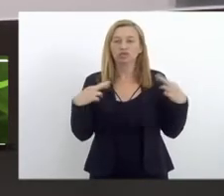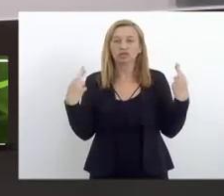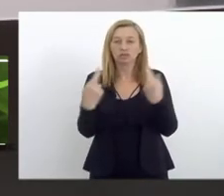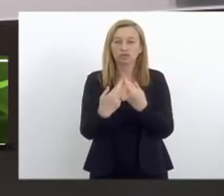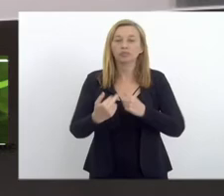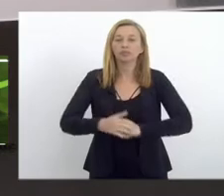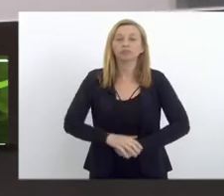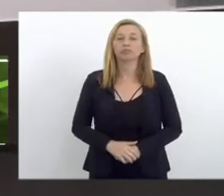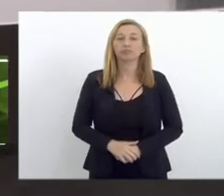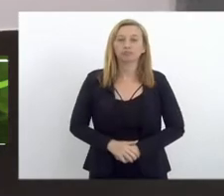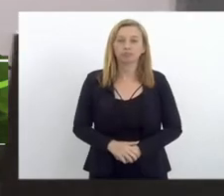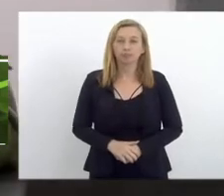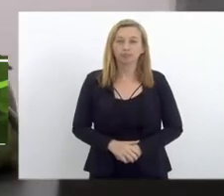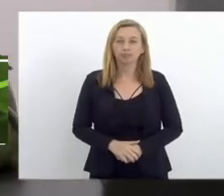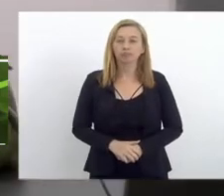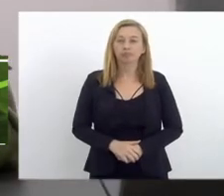audiência.